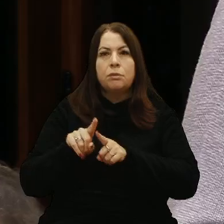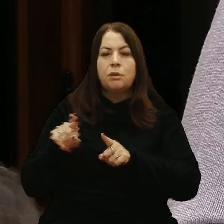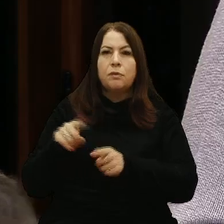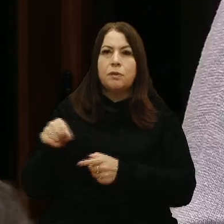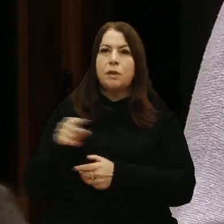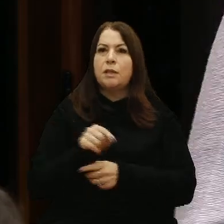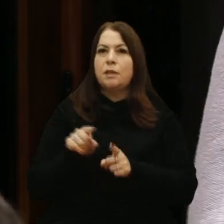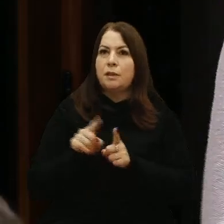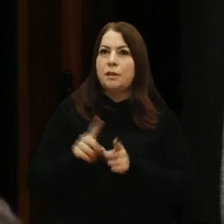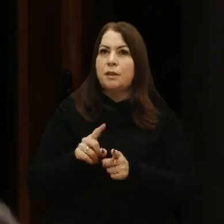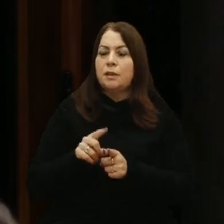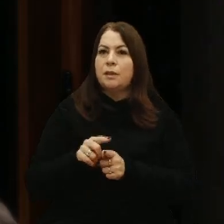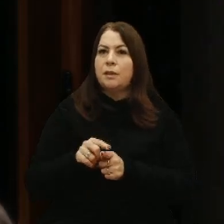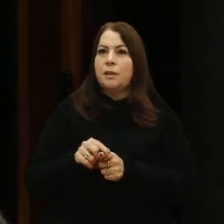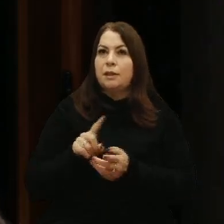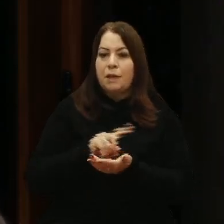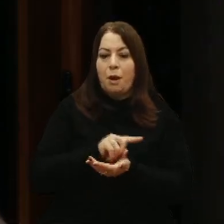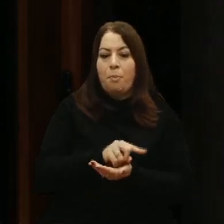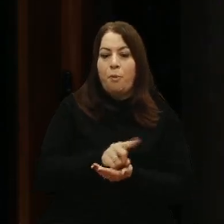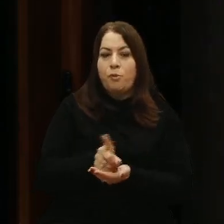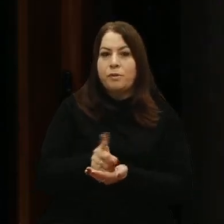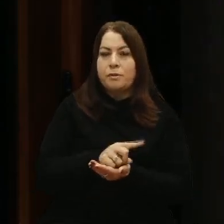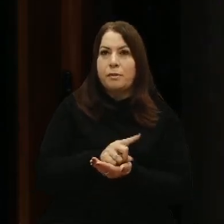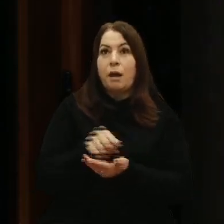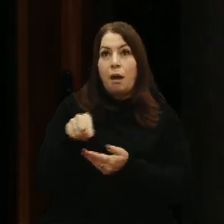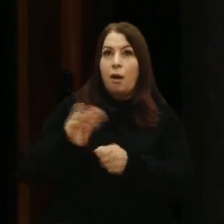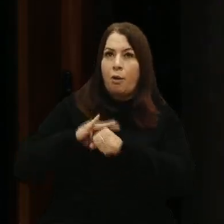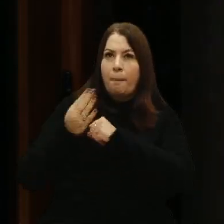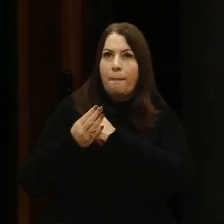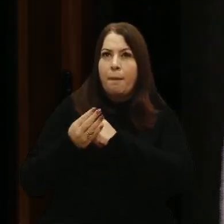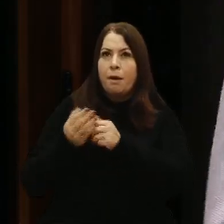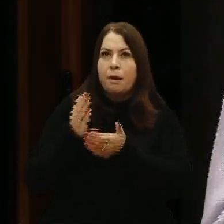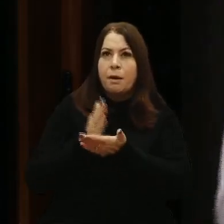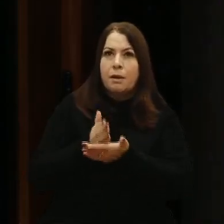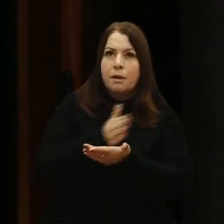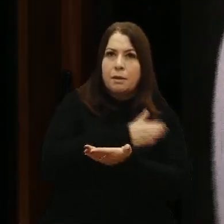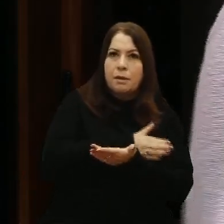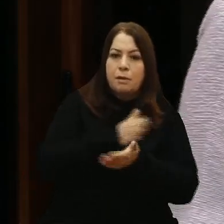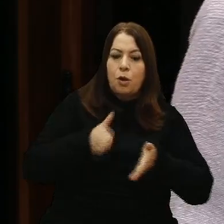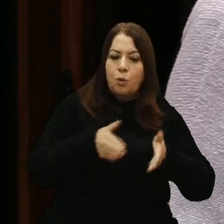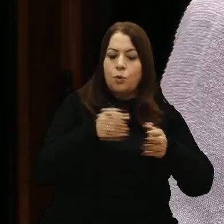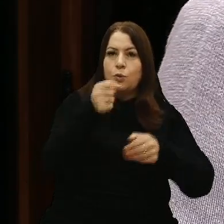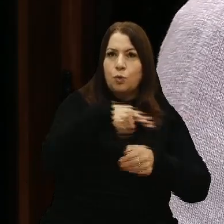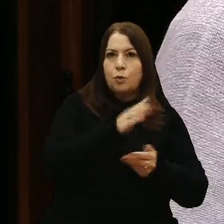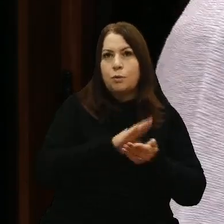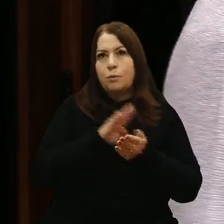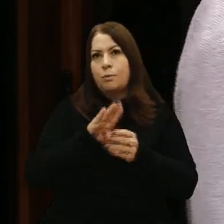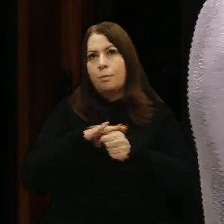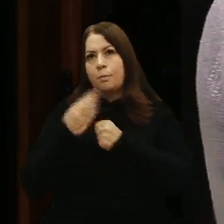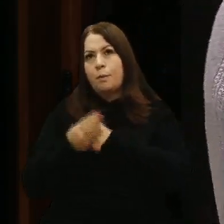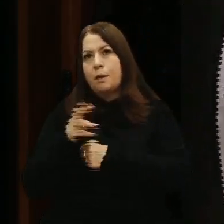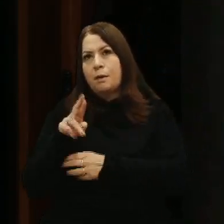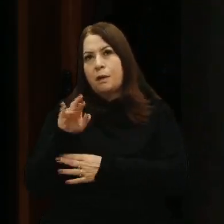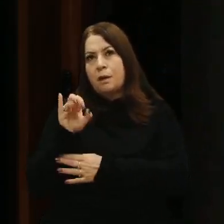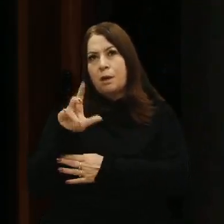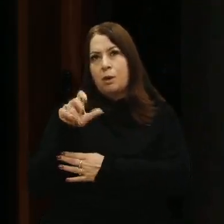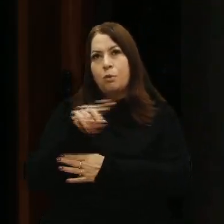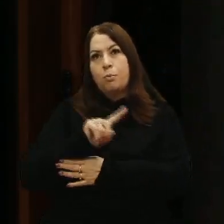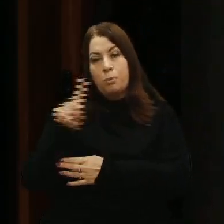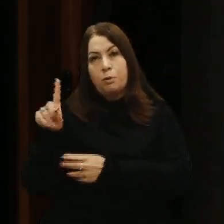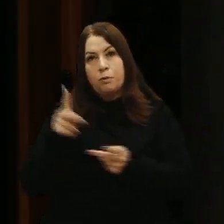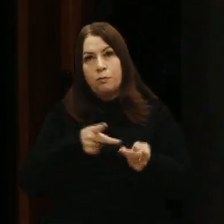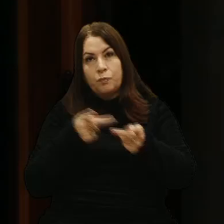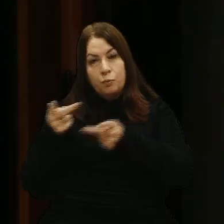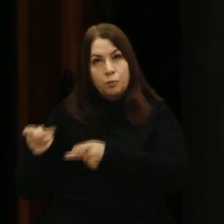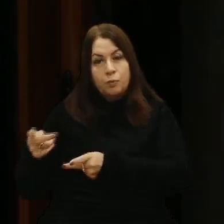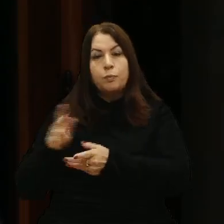é uma coisa da bússola, tá? Rota Nova é um bairro que fica ali entre a Rota do Sol e o bairro Reolon. Então pode ir lá